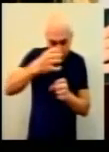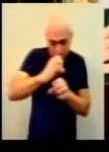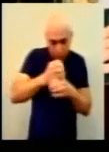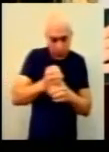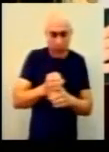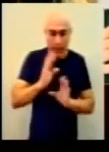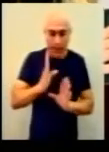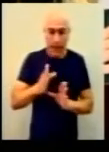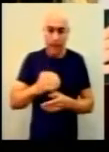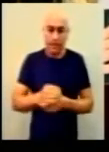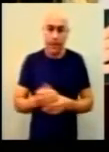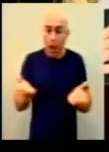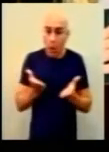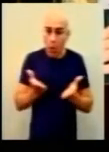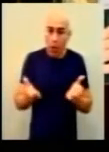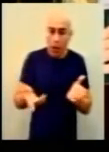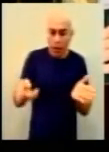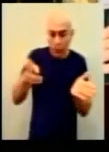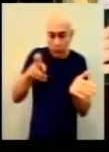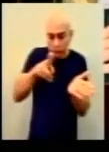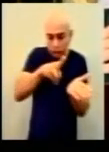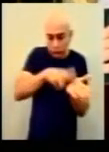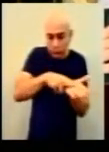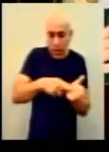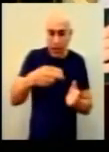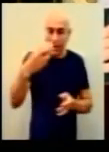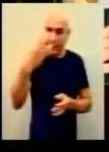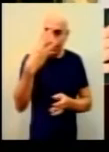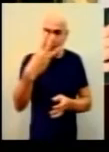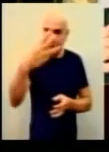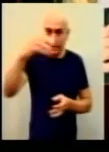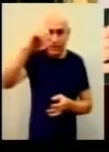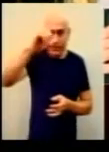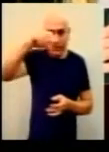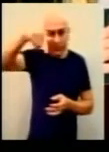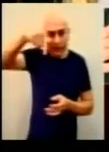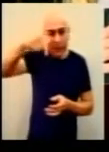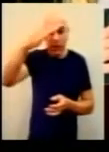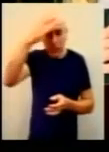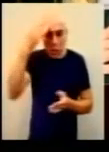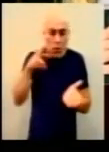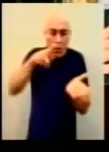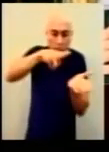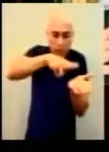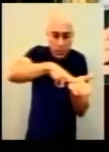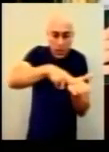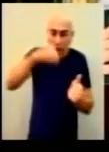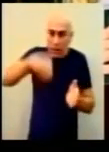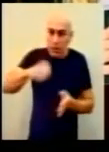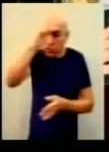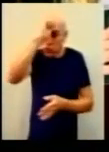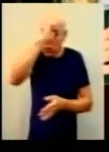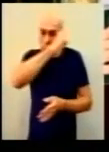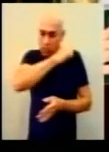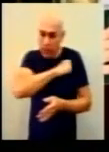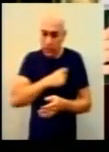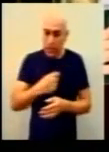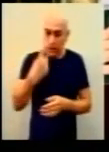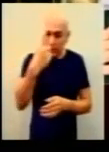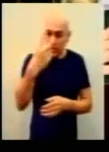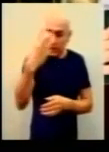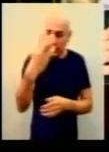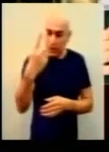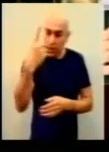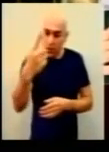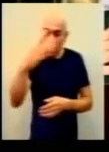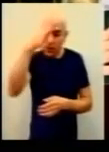No momento, estão internadas 307 pessoas residentes de Rio Preto, 131